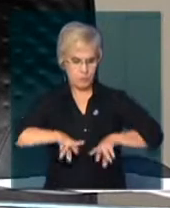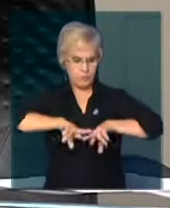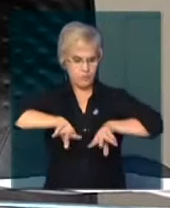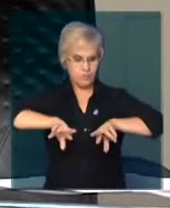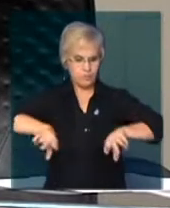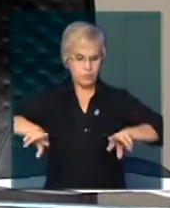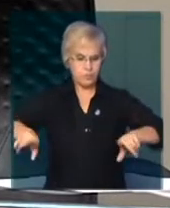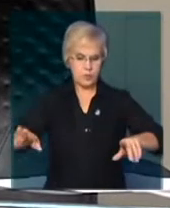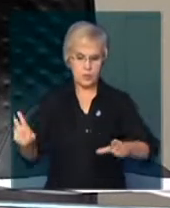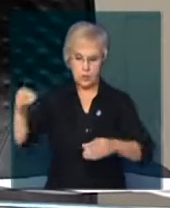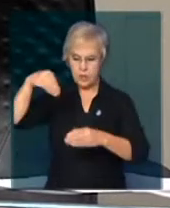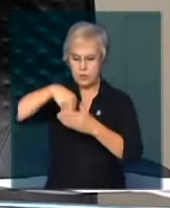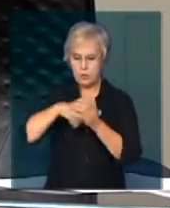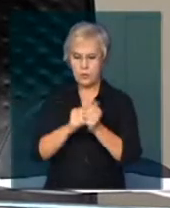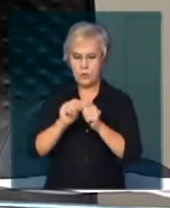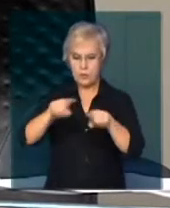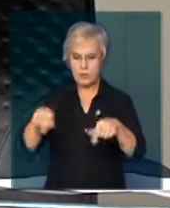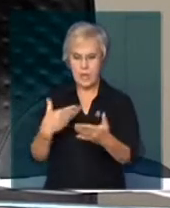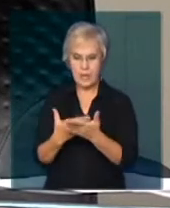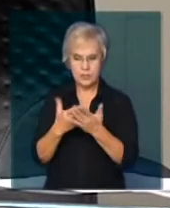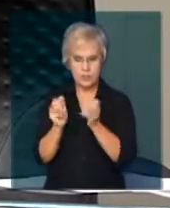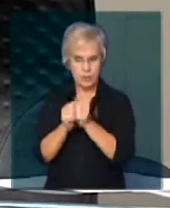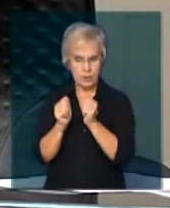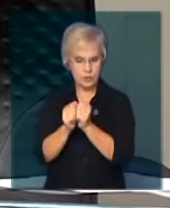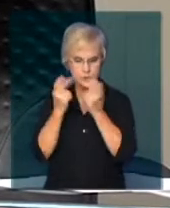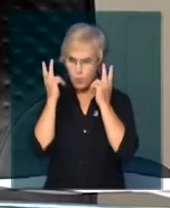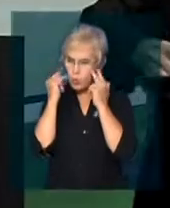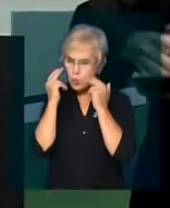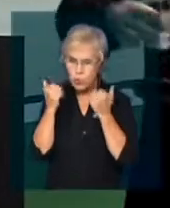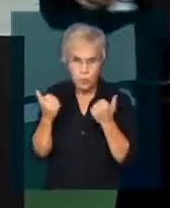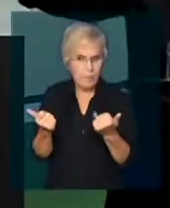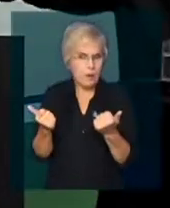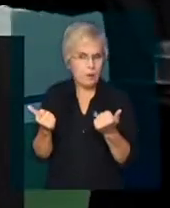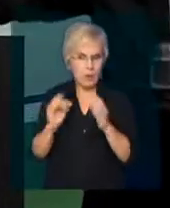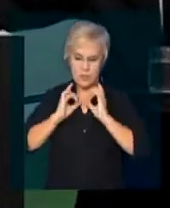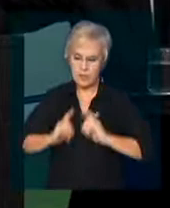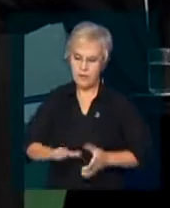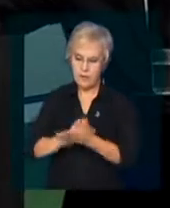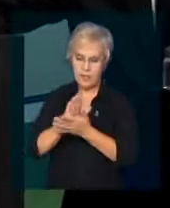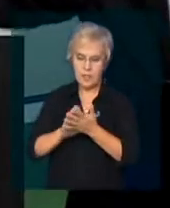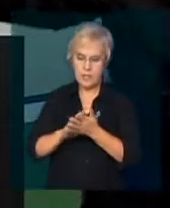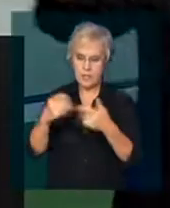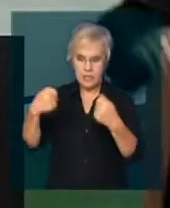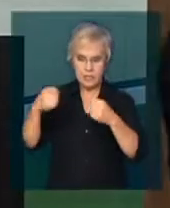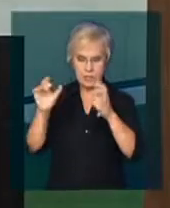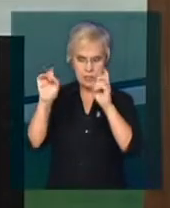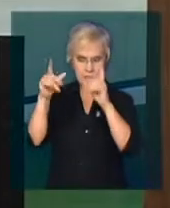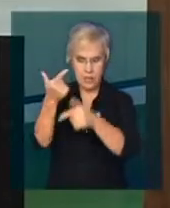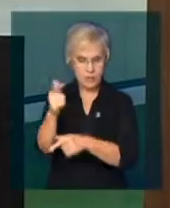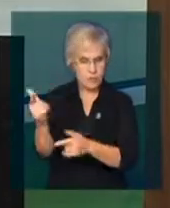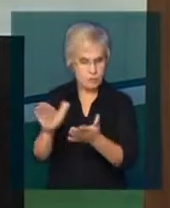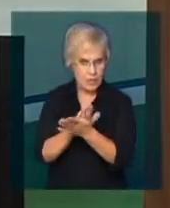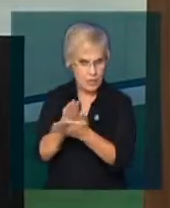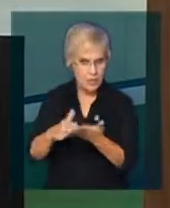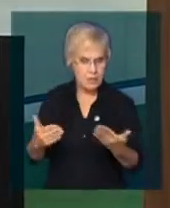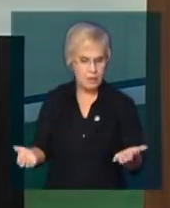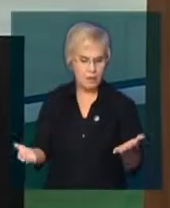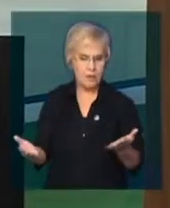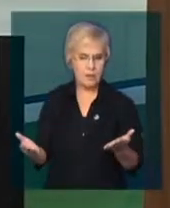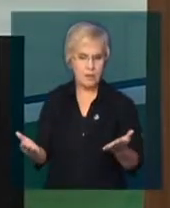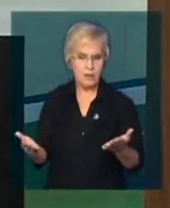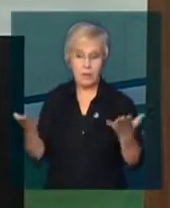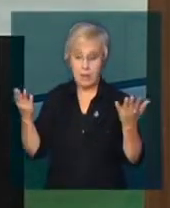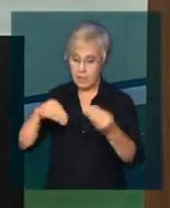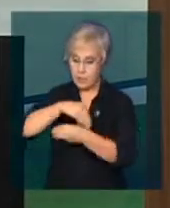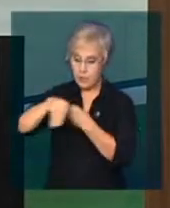especial e colocar nas mesmas salas de aulas daqueles que não têm nenhuma necessidade especial. Essa